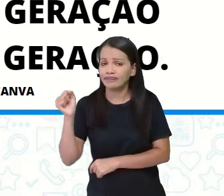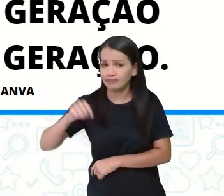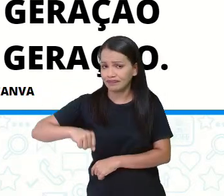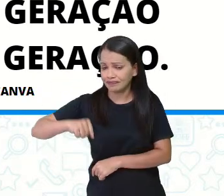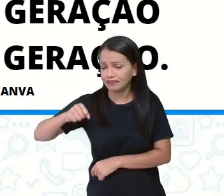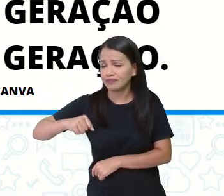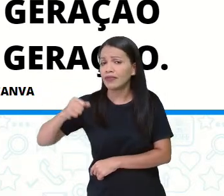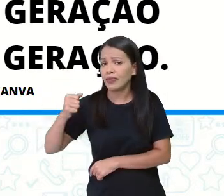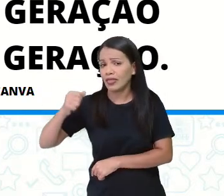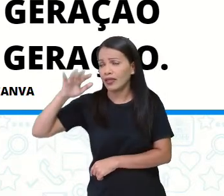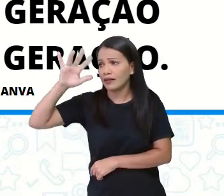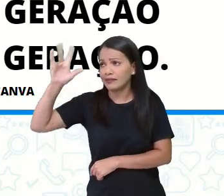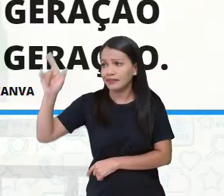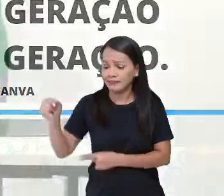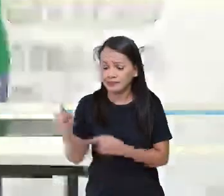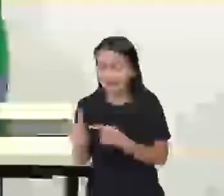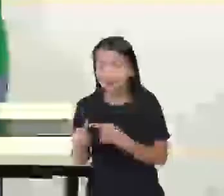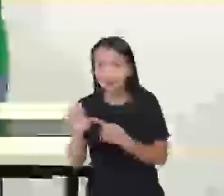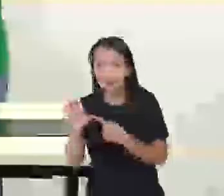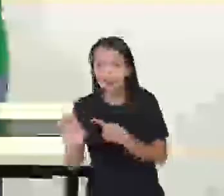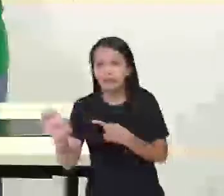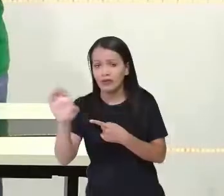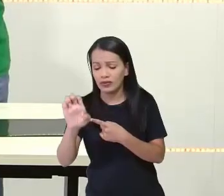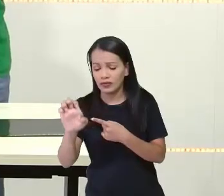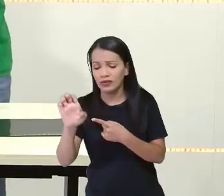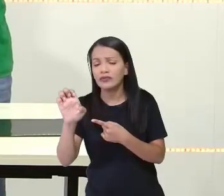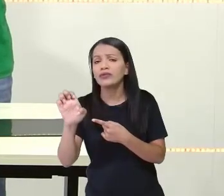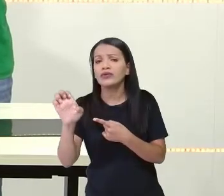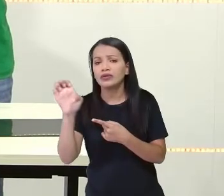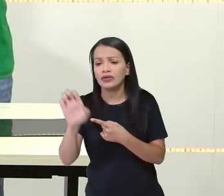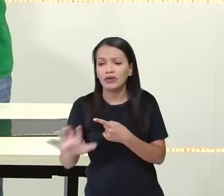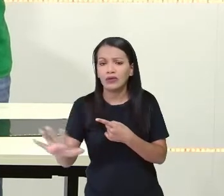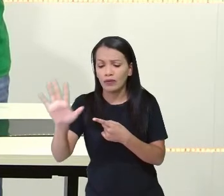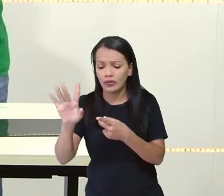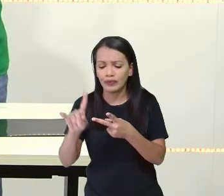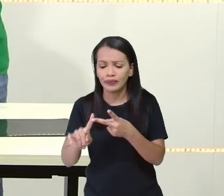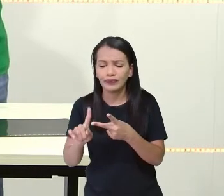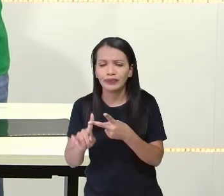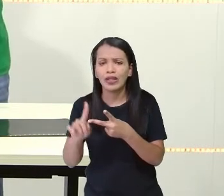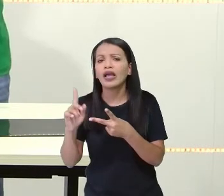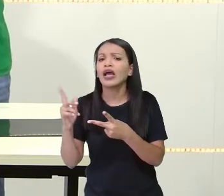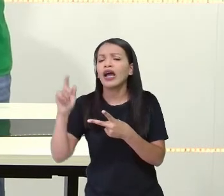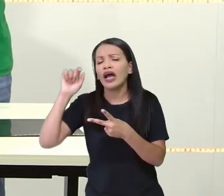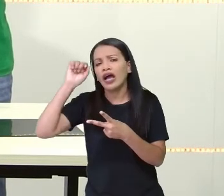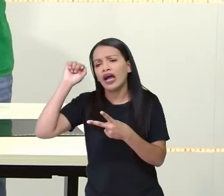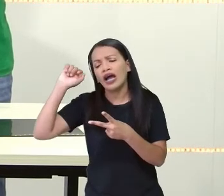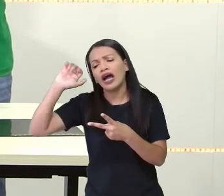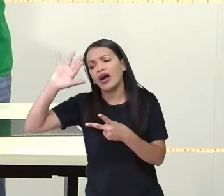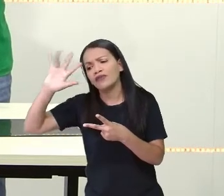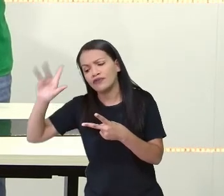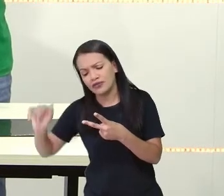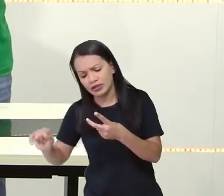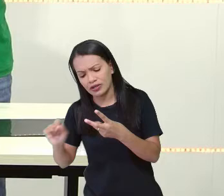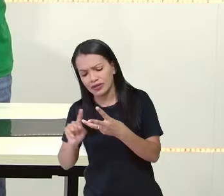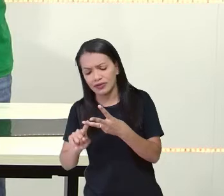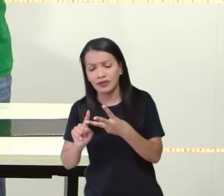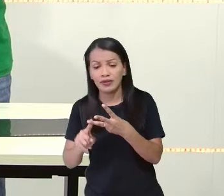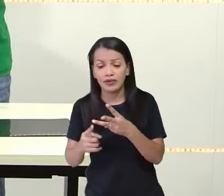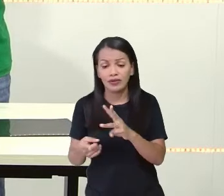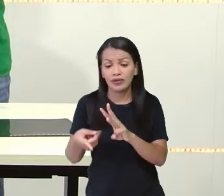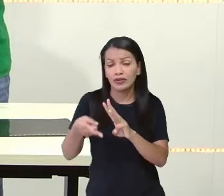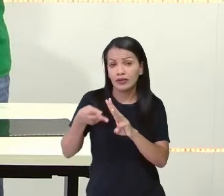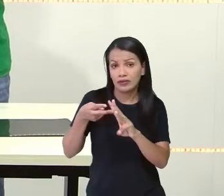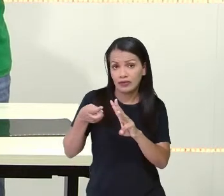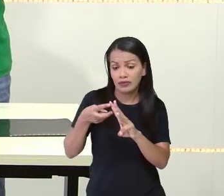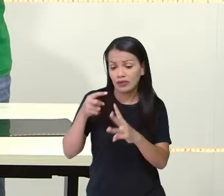recebeu influência dos europeus, dos africanos e dos povos indígenas. Então, a gente vai ter conto dessas